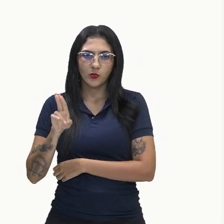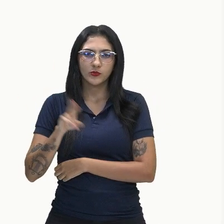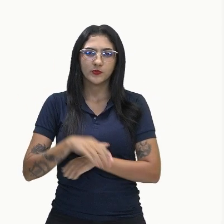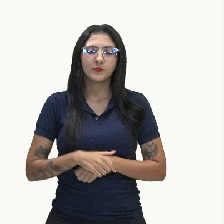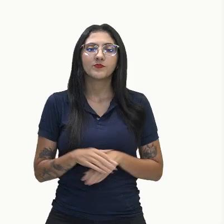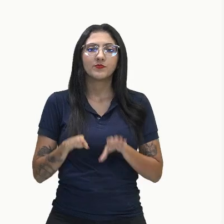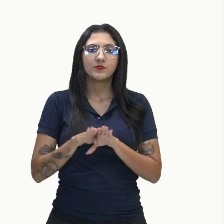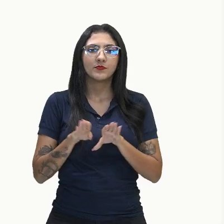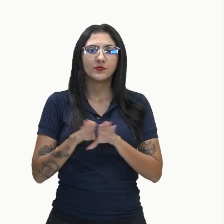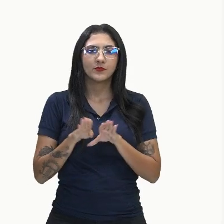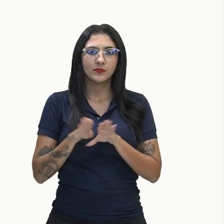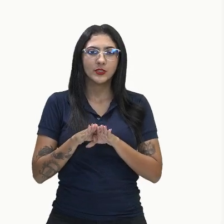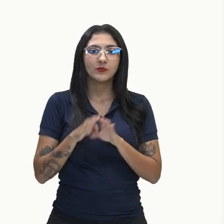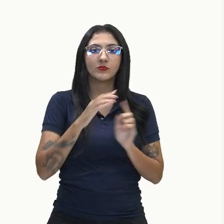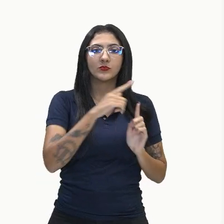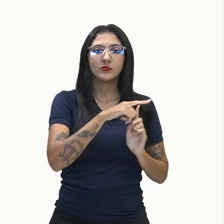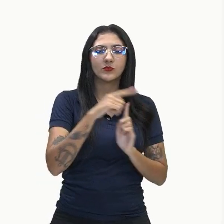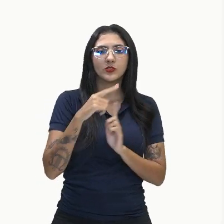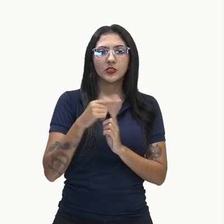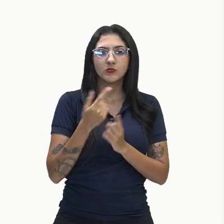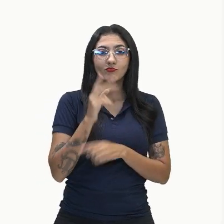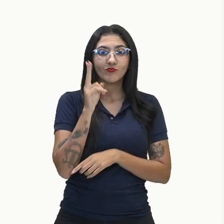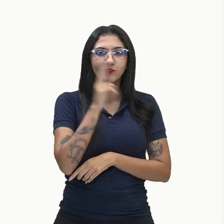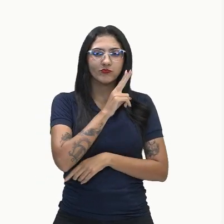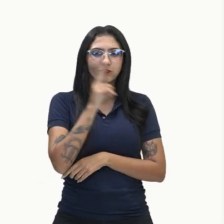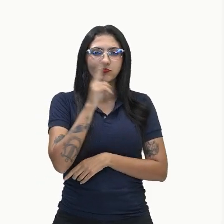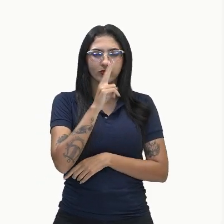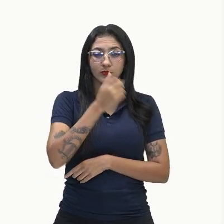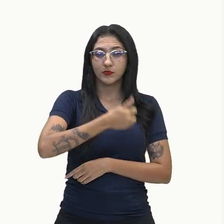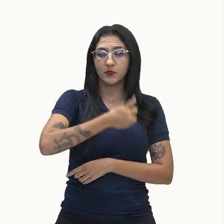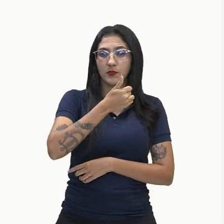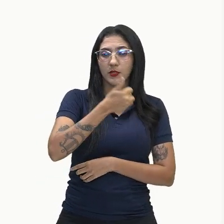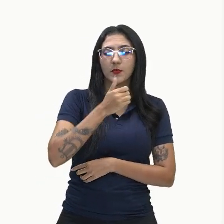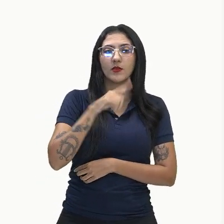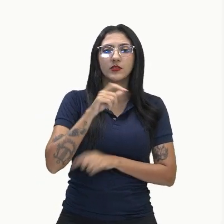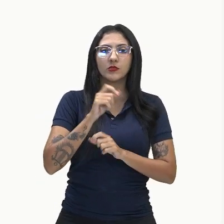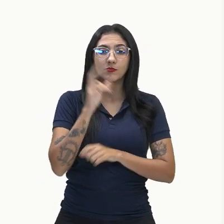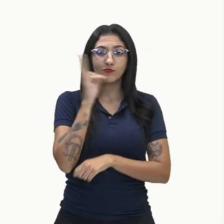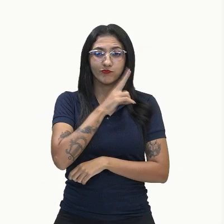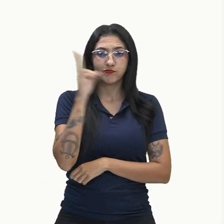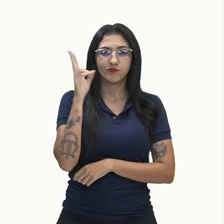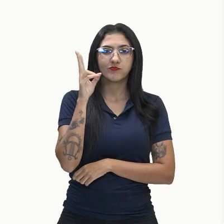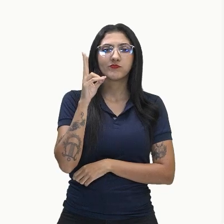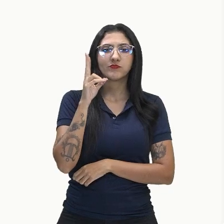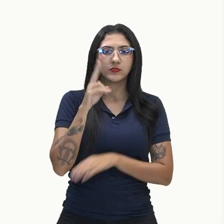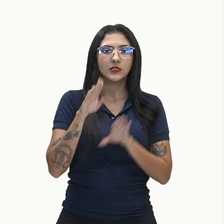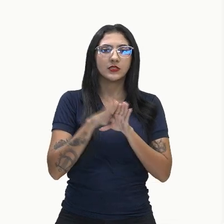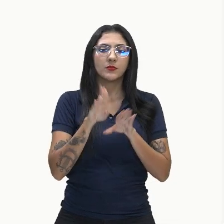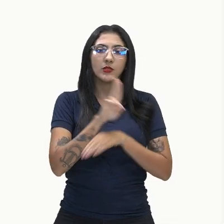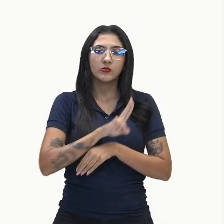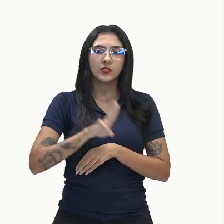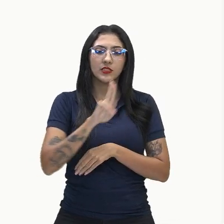ao desempenho desse motor, no motor de Otto, a aceleração é rápida